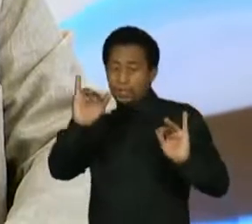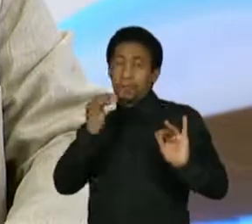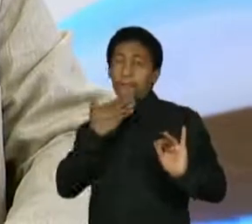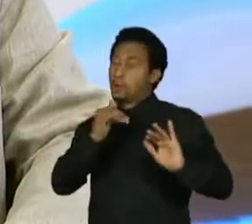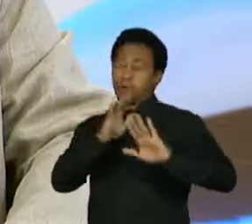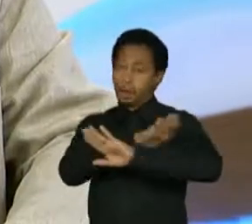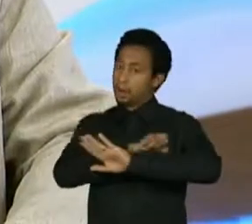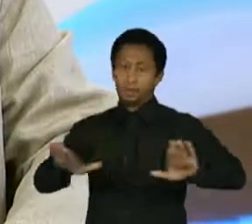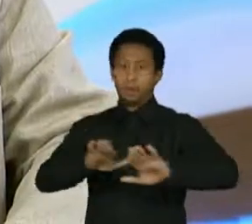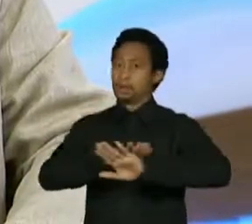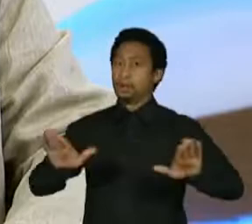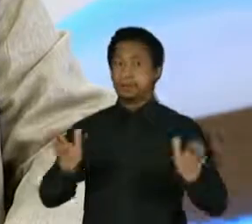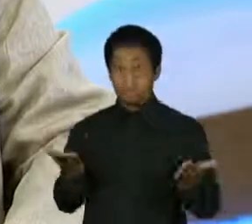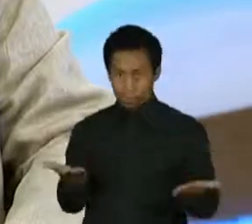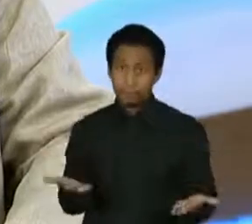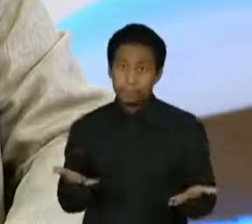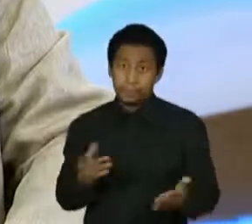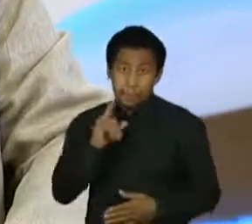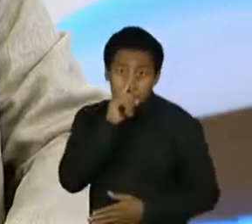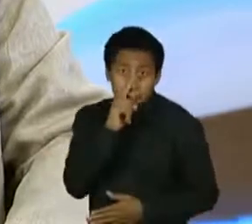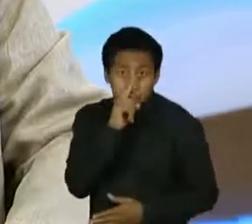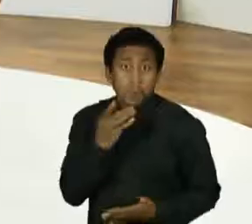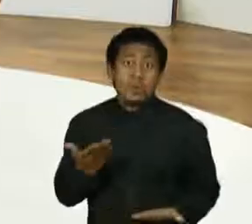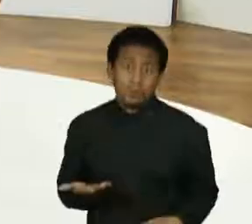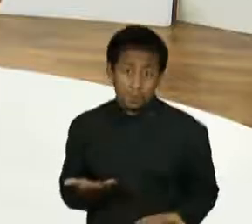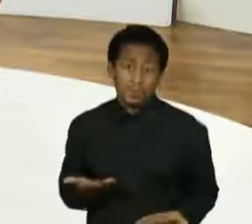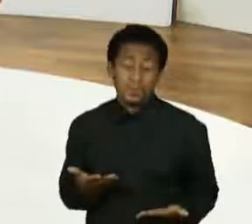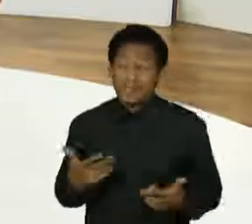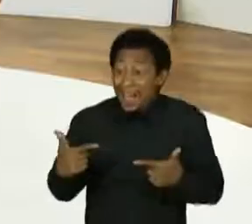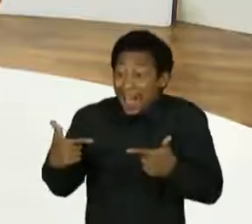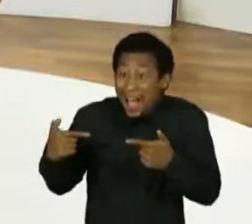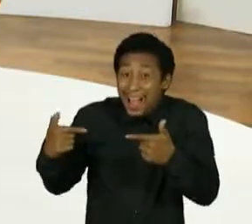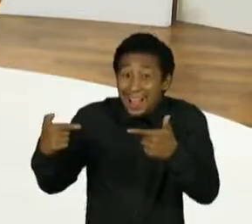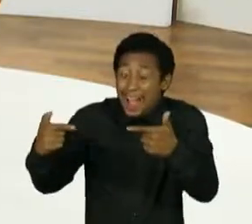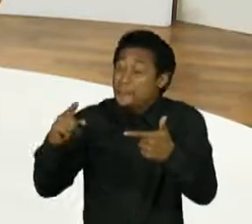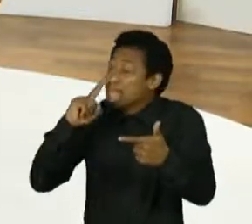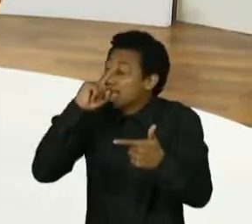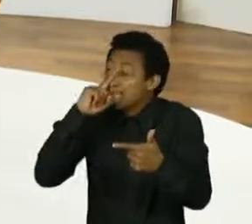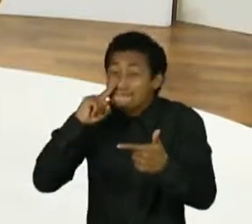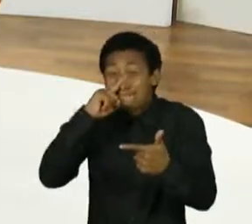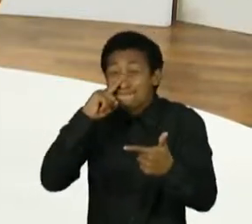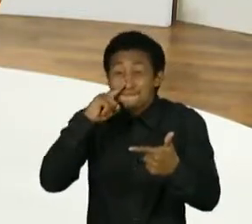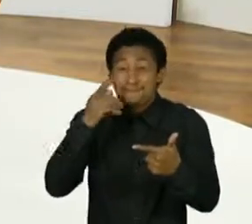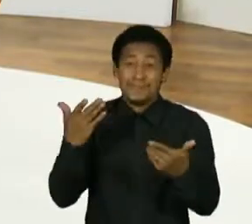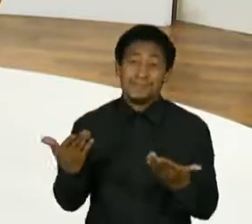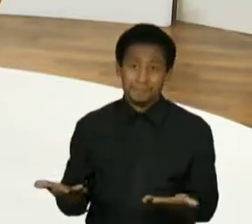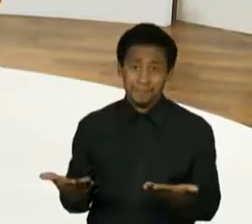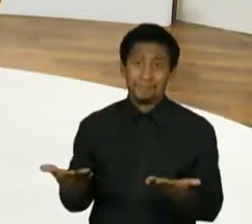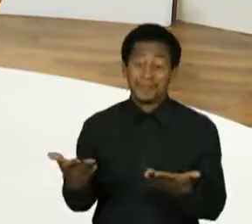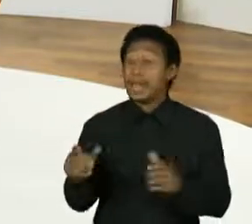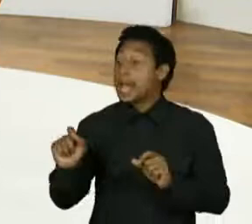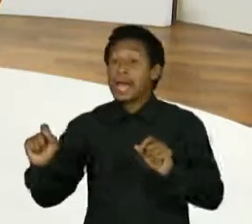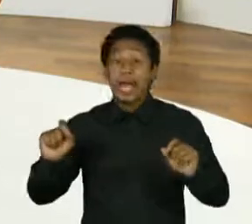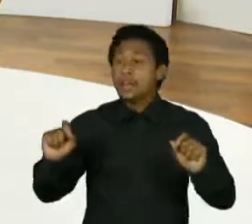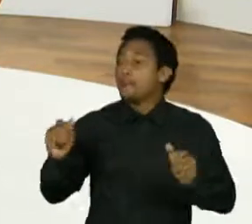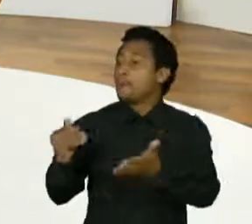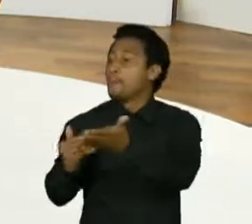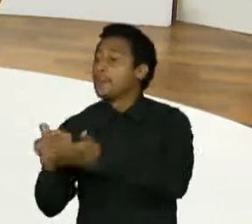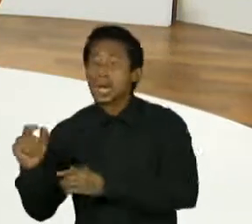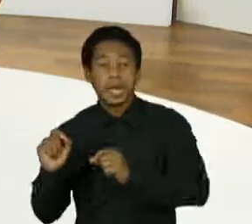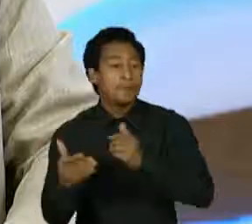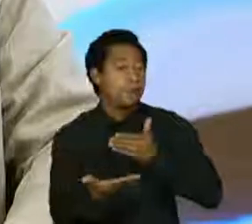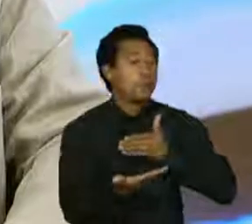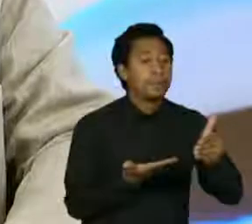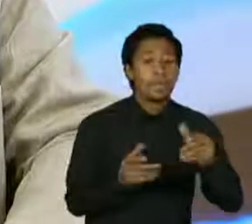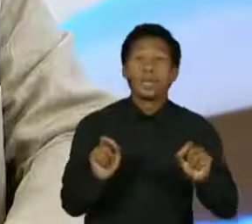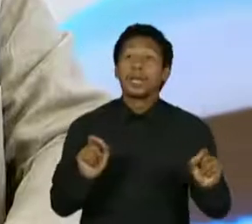Asus What's né a lógica da guerra é escalado os extremos se poderá começar com os os novos